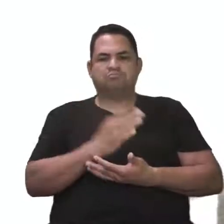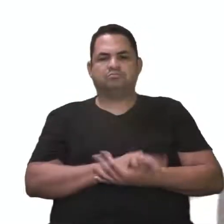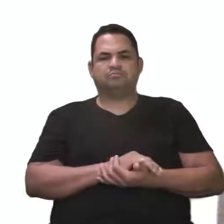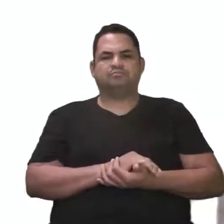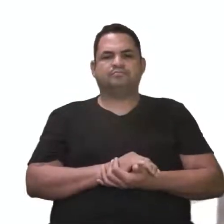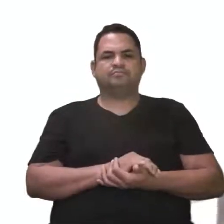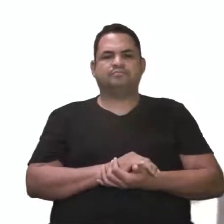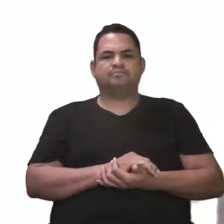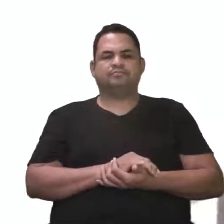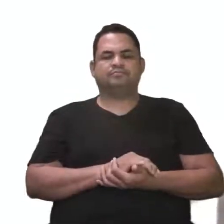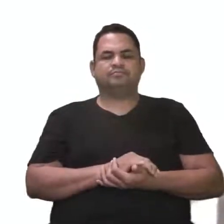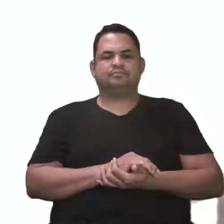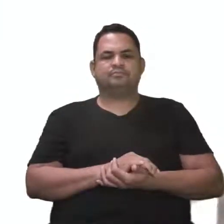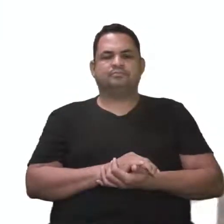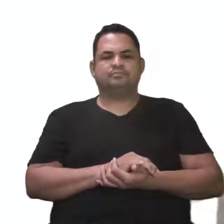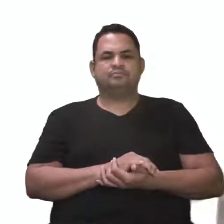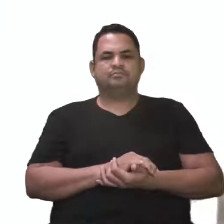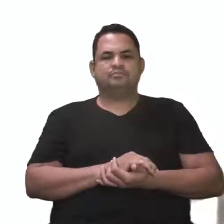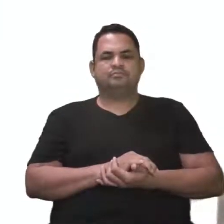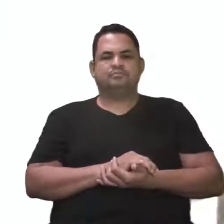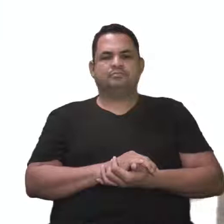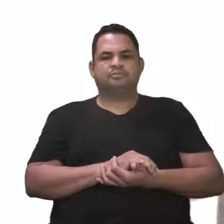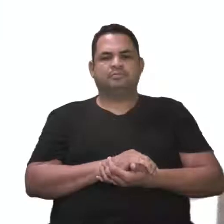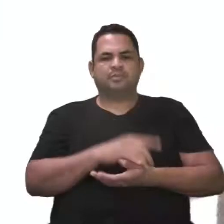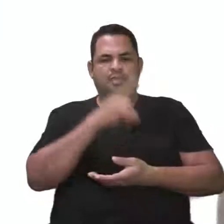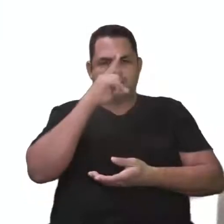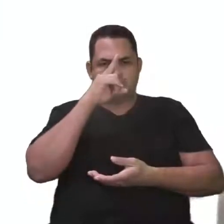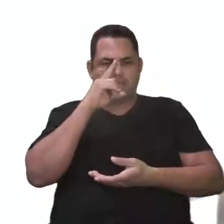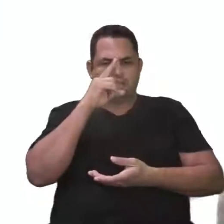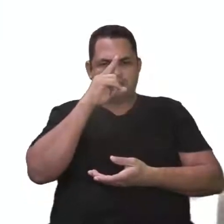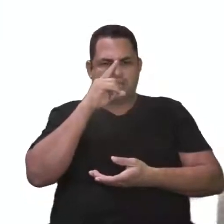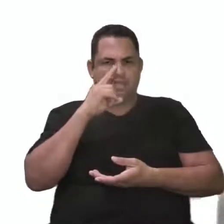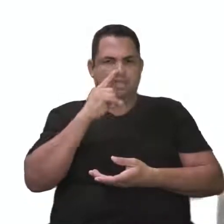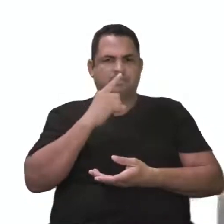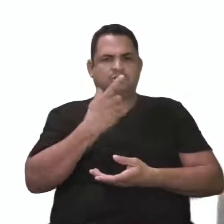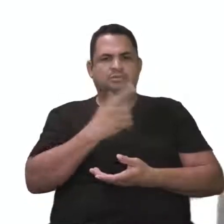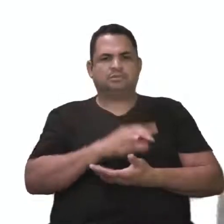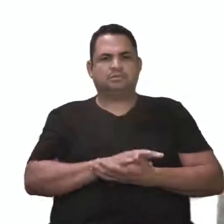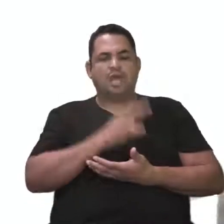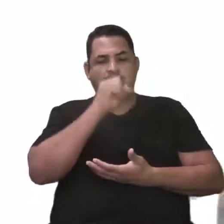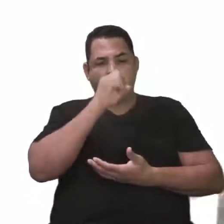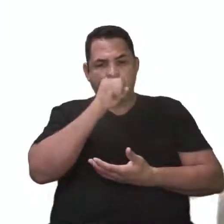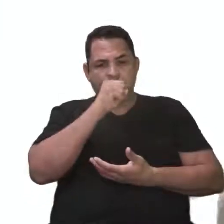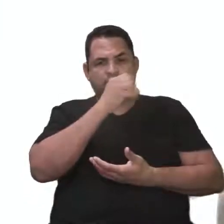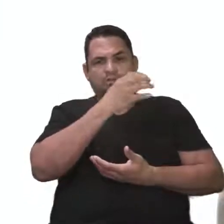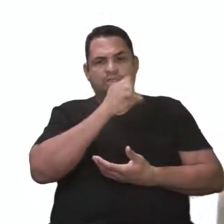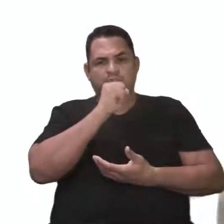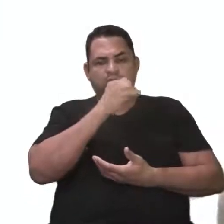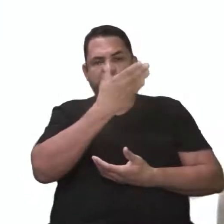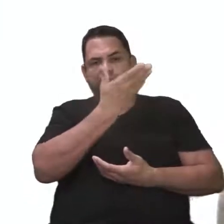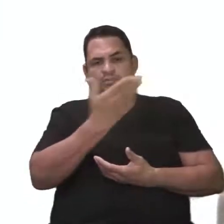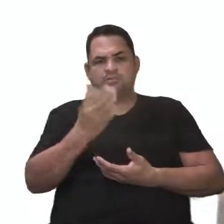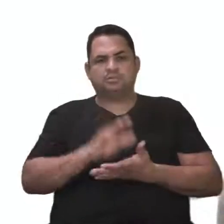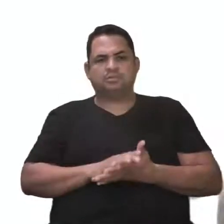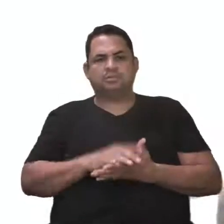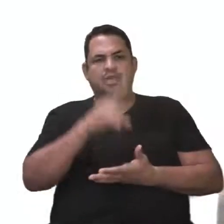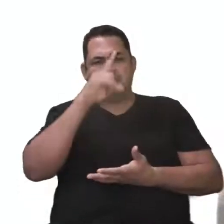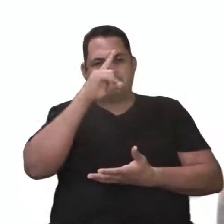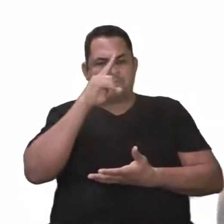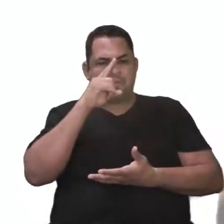aí. Laranjinha, laranjinha, laranjinha. Vocês estão vendo?